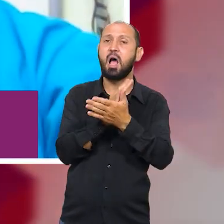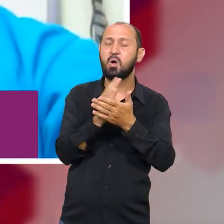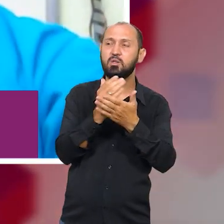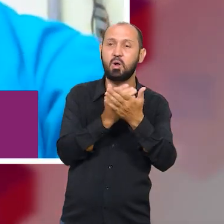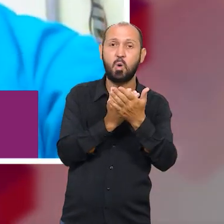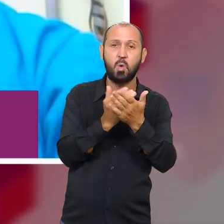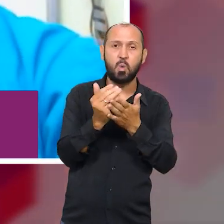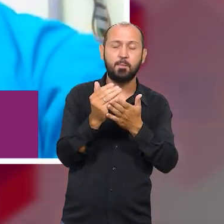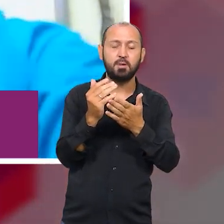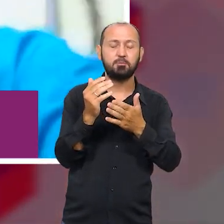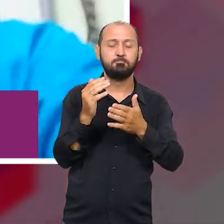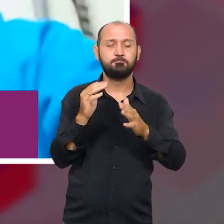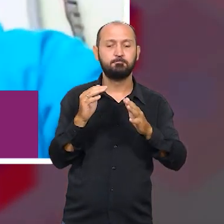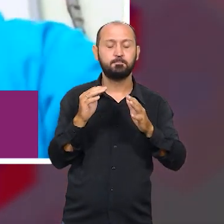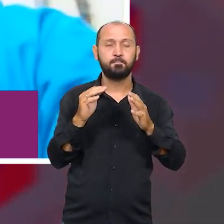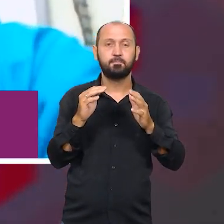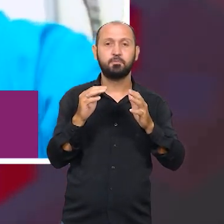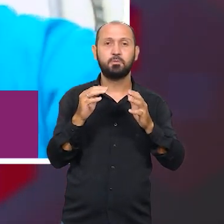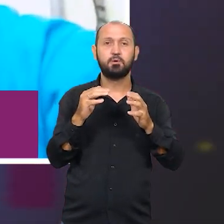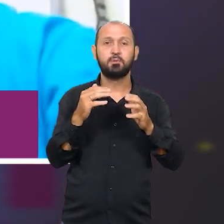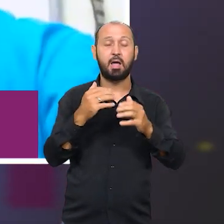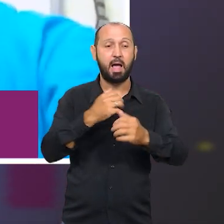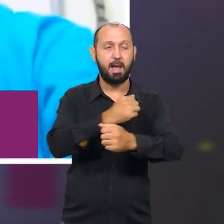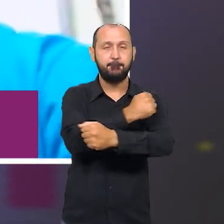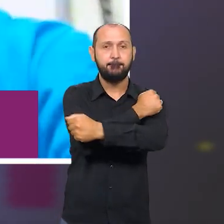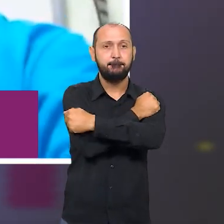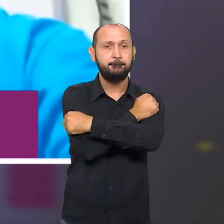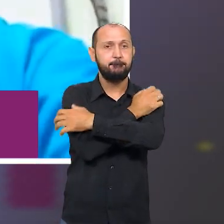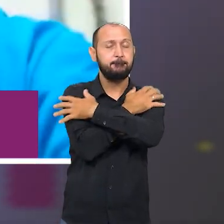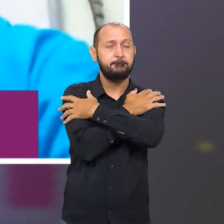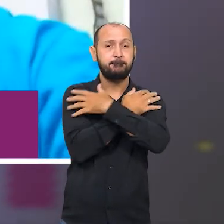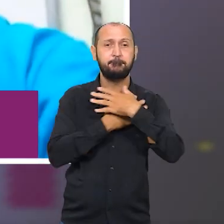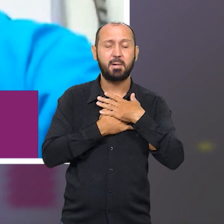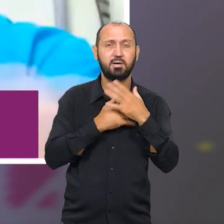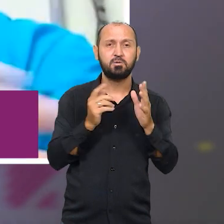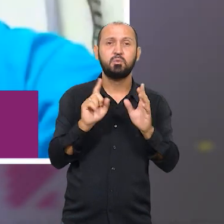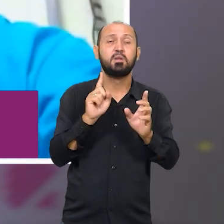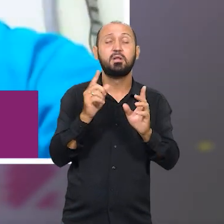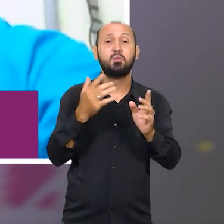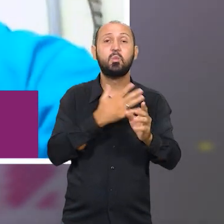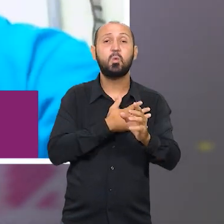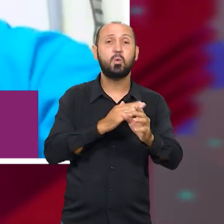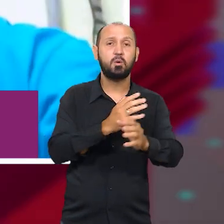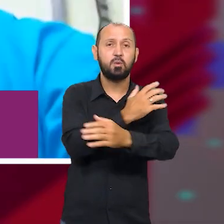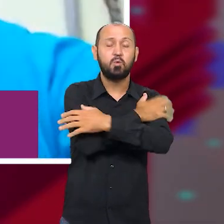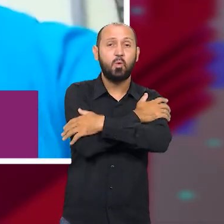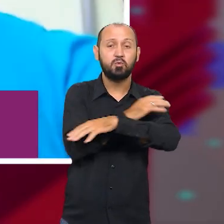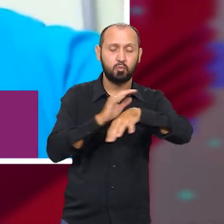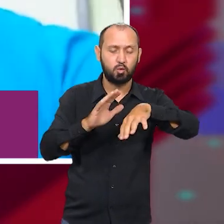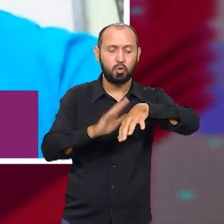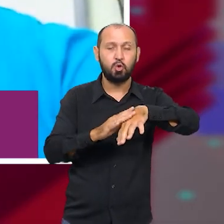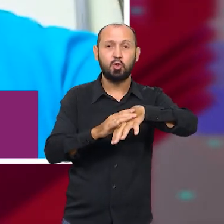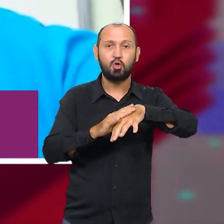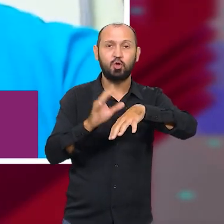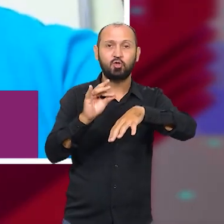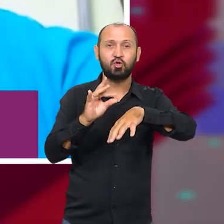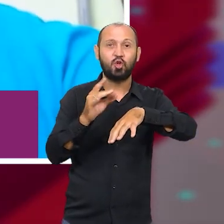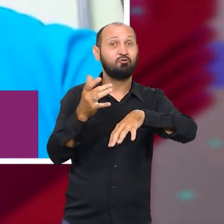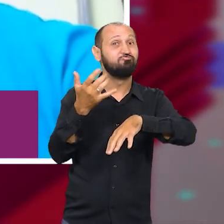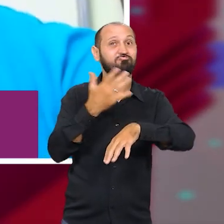em determinado. Não gosta do abraço. Né? Não é que ele não gosta do abraço, ele não gosta do toque. Então,